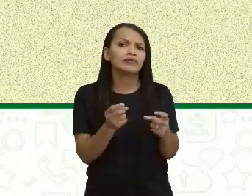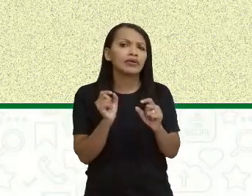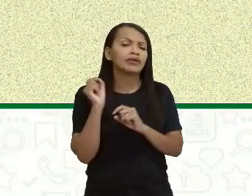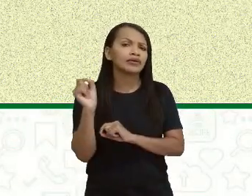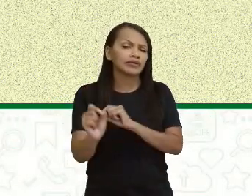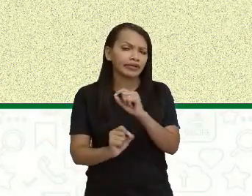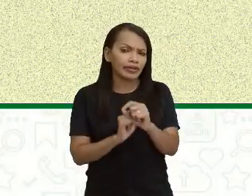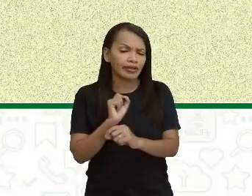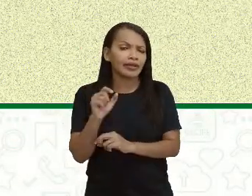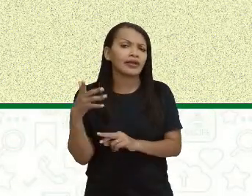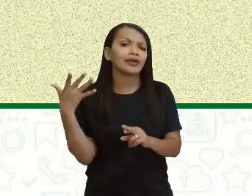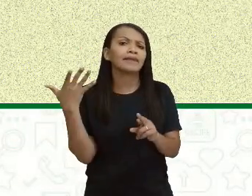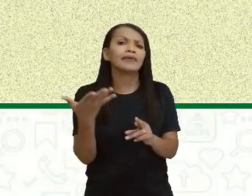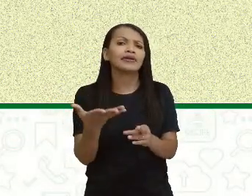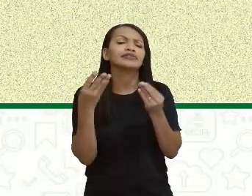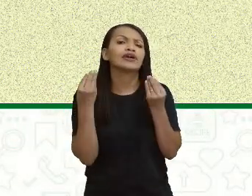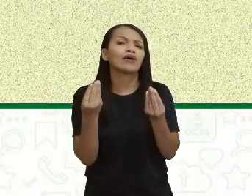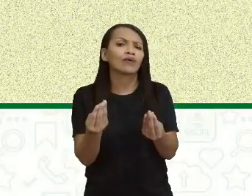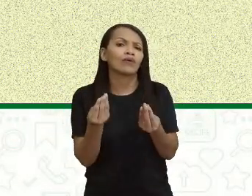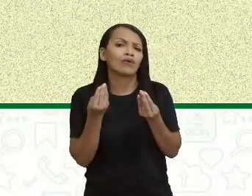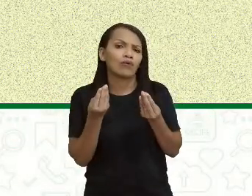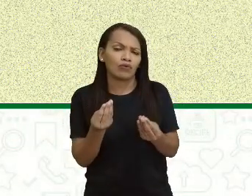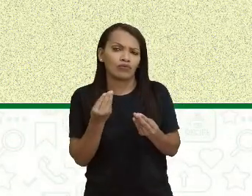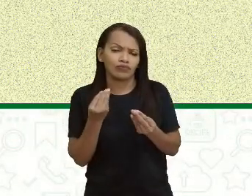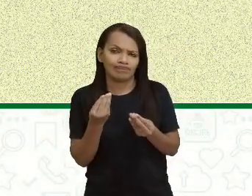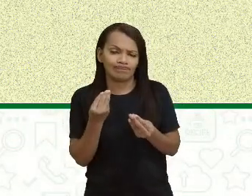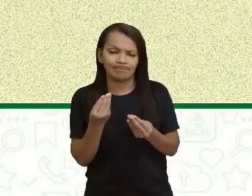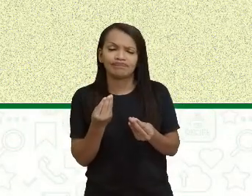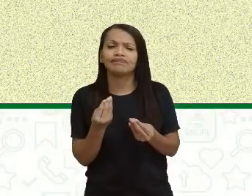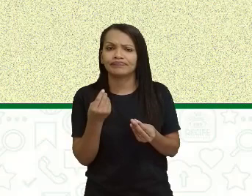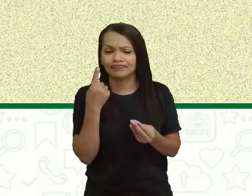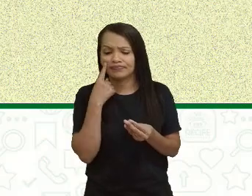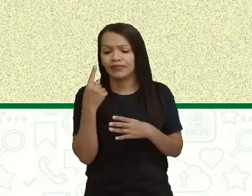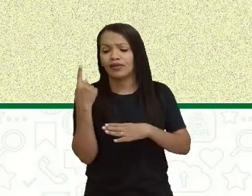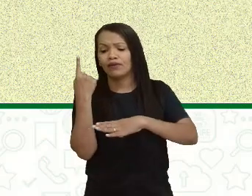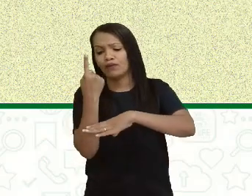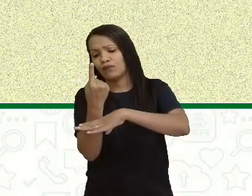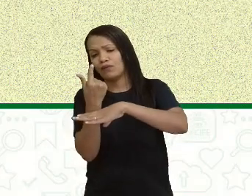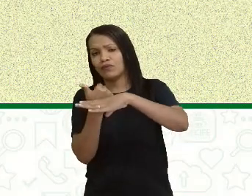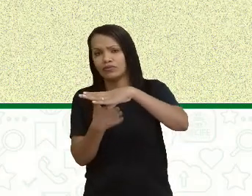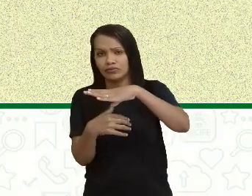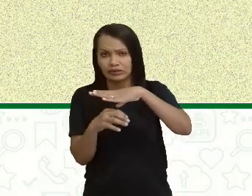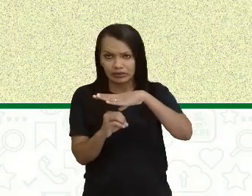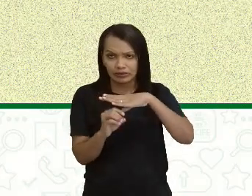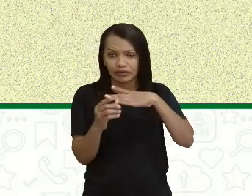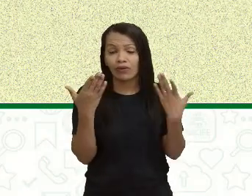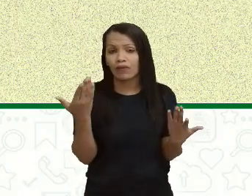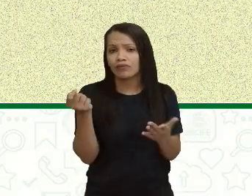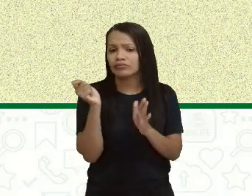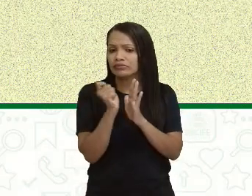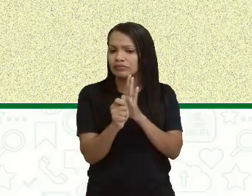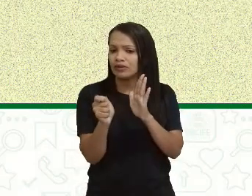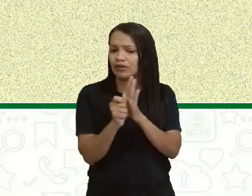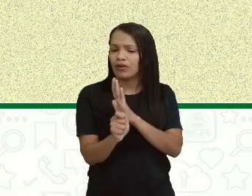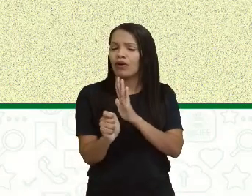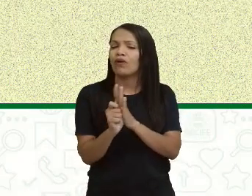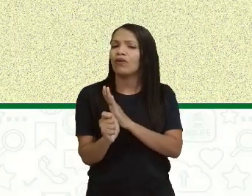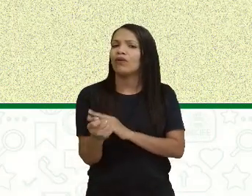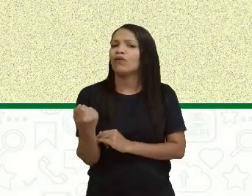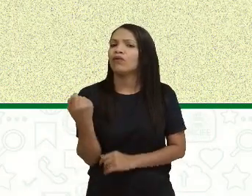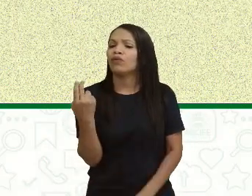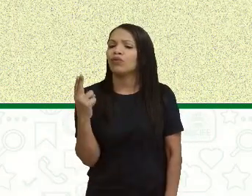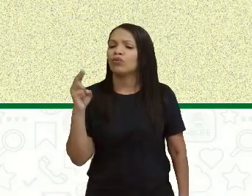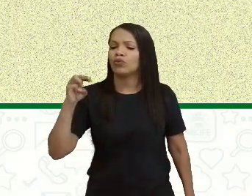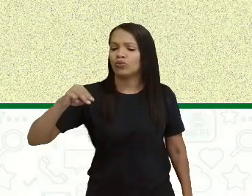gente representa essa parte pintada como 1/10, certo? Ou seja,